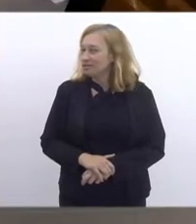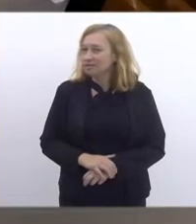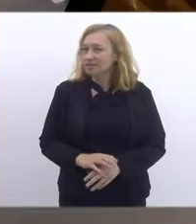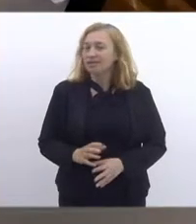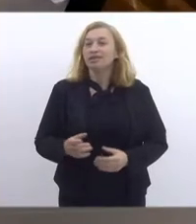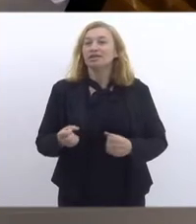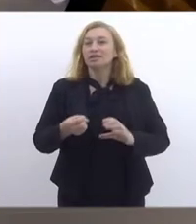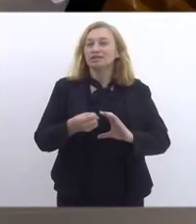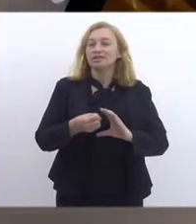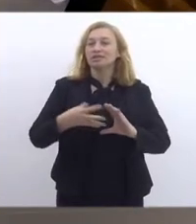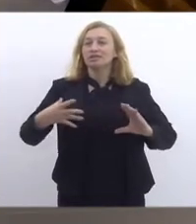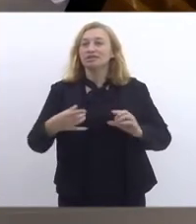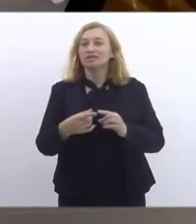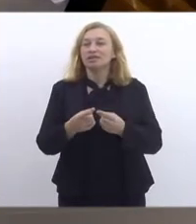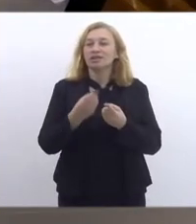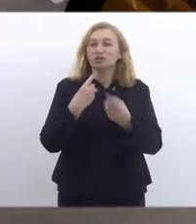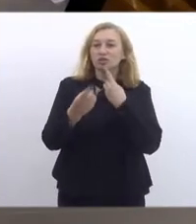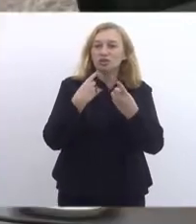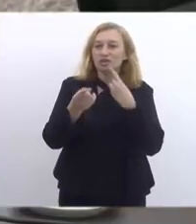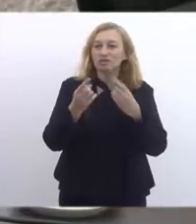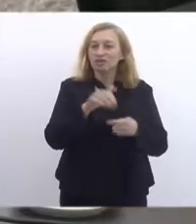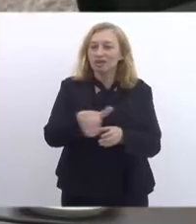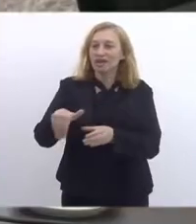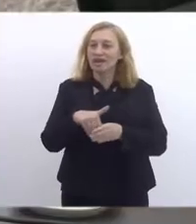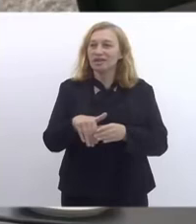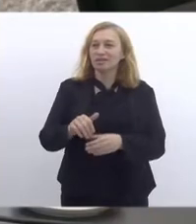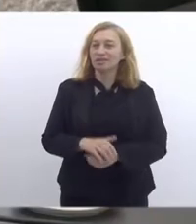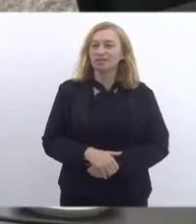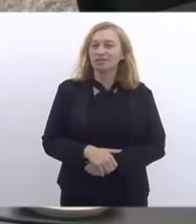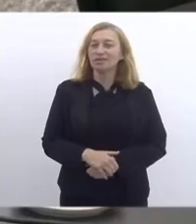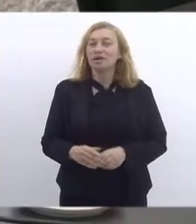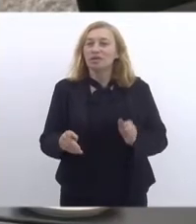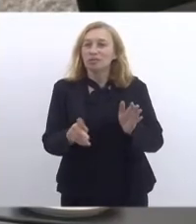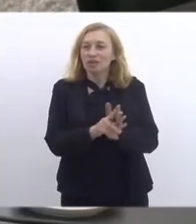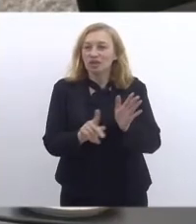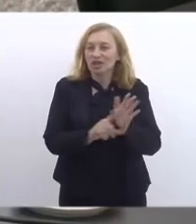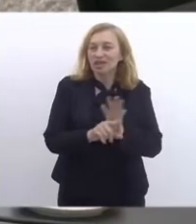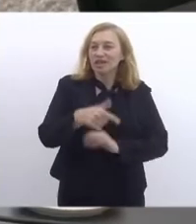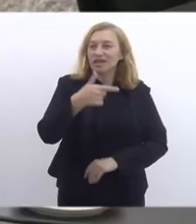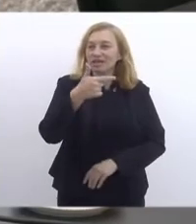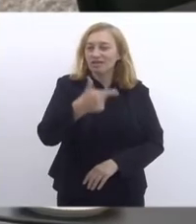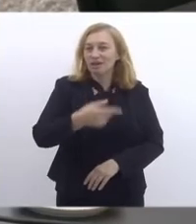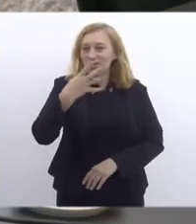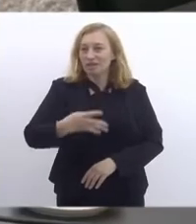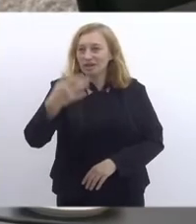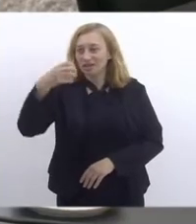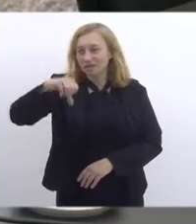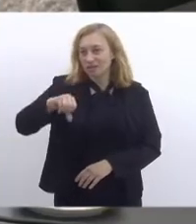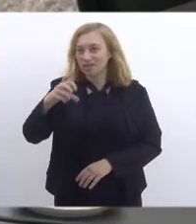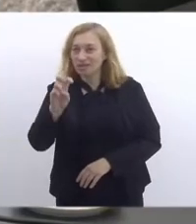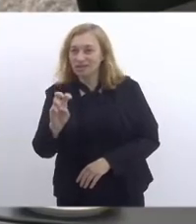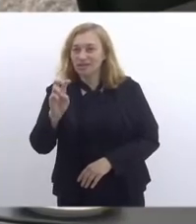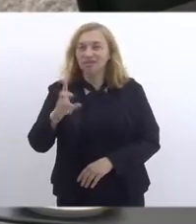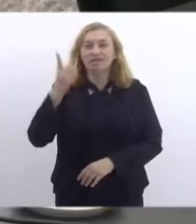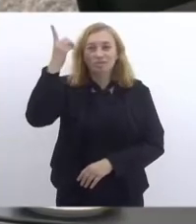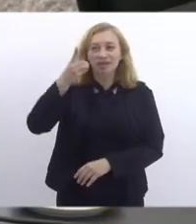Prejudicabilidade em discussão e em votação aprovado. 22. Projeto de lei 4985/2021, autoria do deputado Átila Nunes.